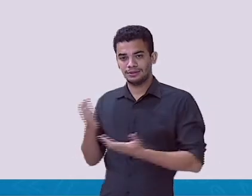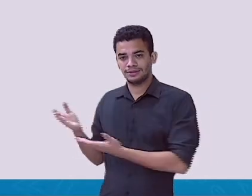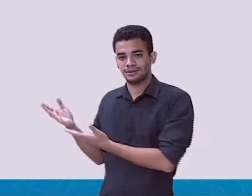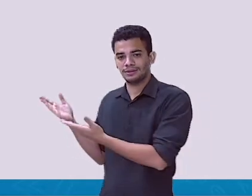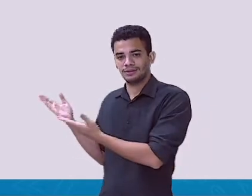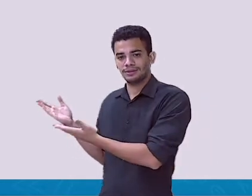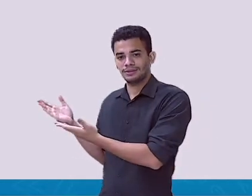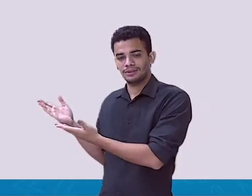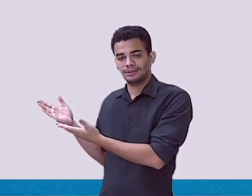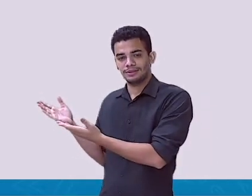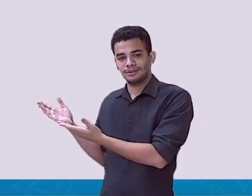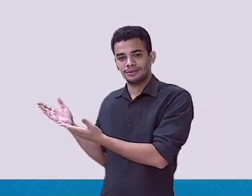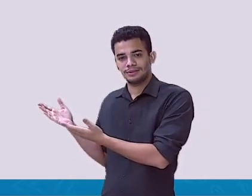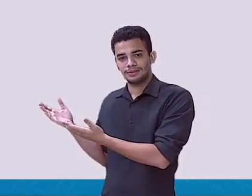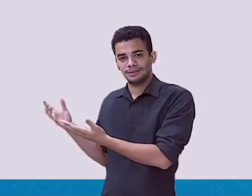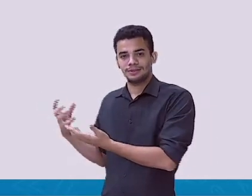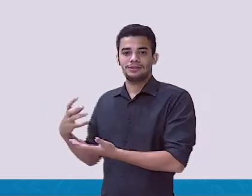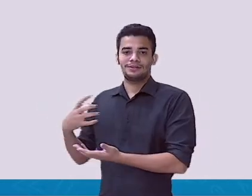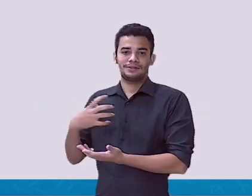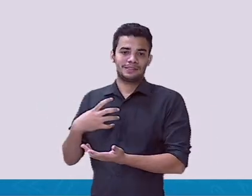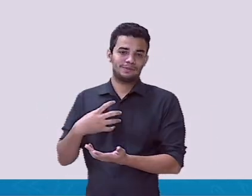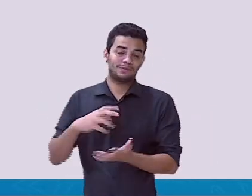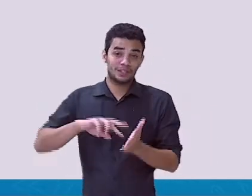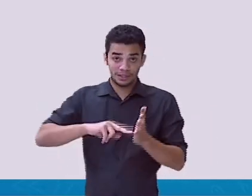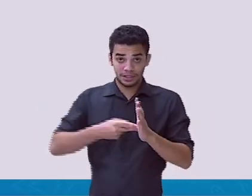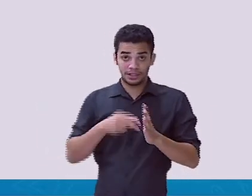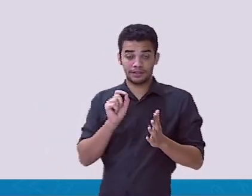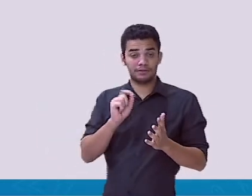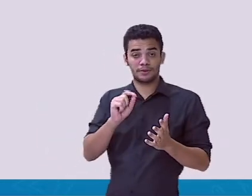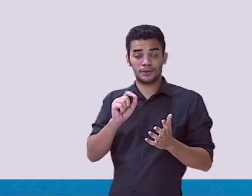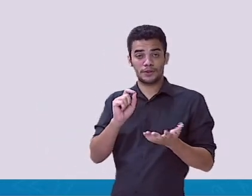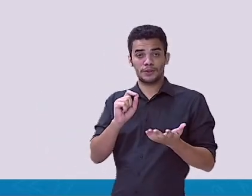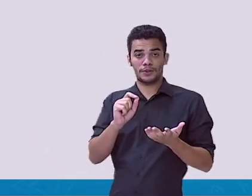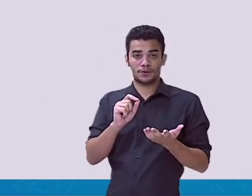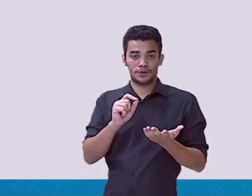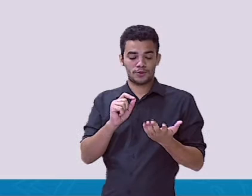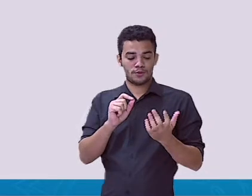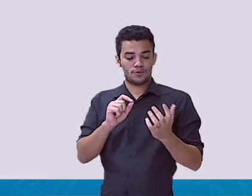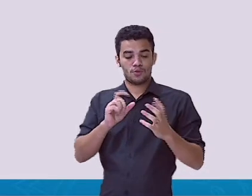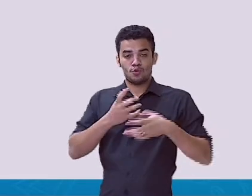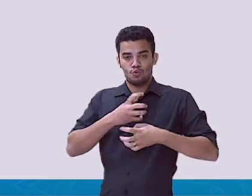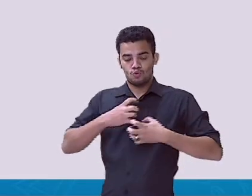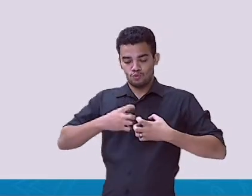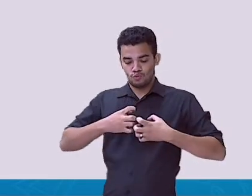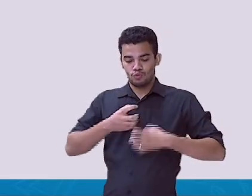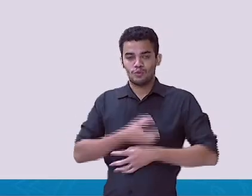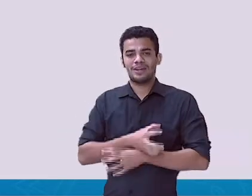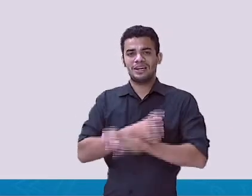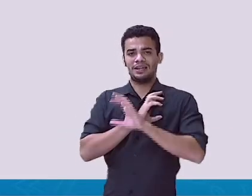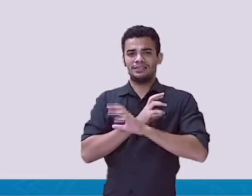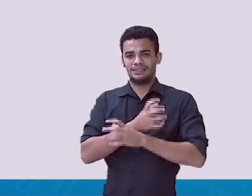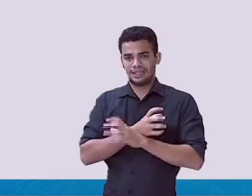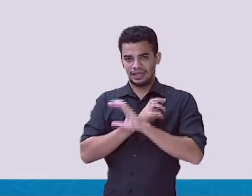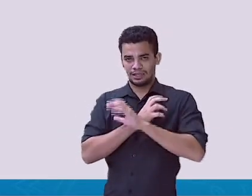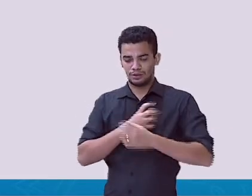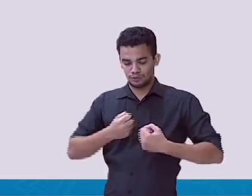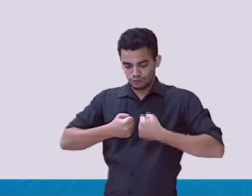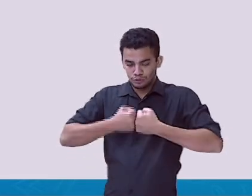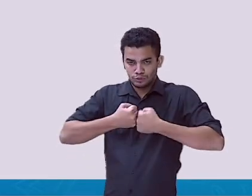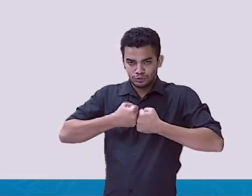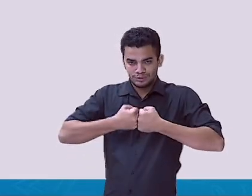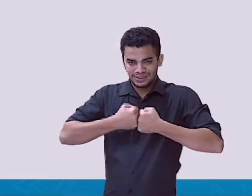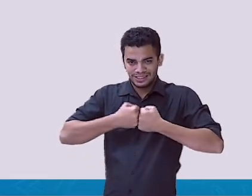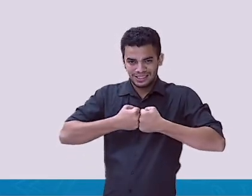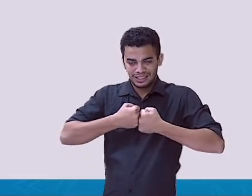estruturados dentro de um exoesqueleto que fazem com que aconteça toda essa movimentação. Percebem as